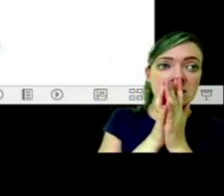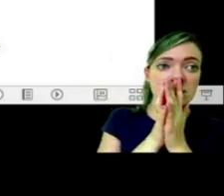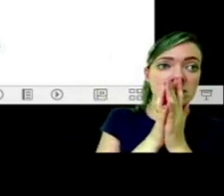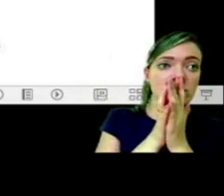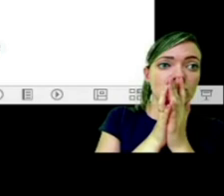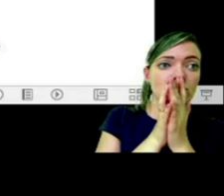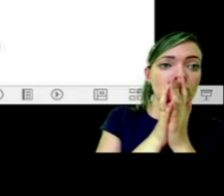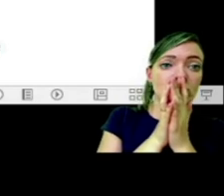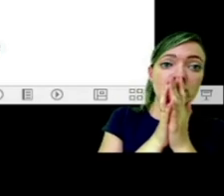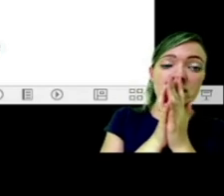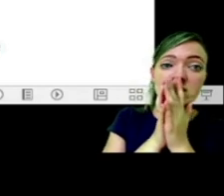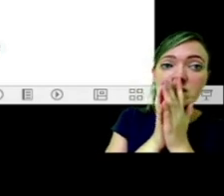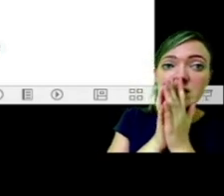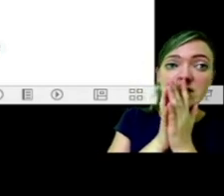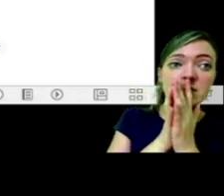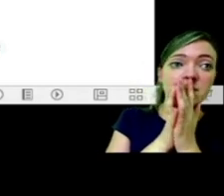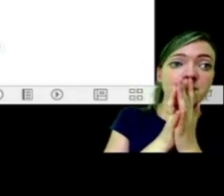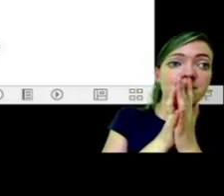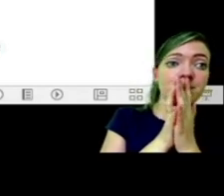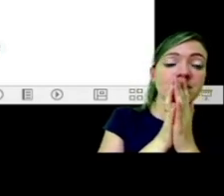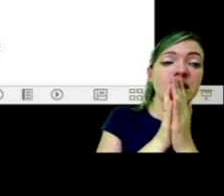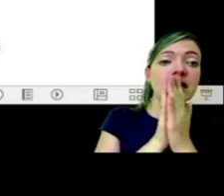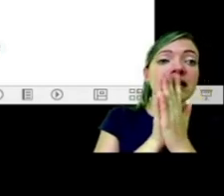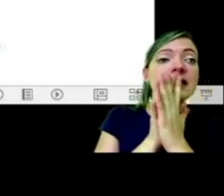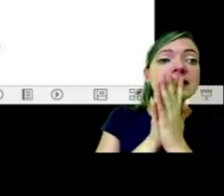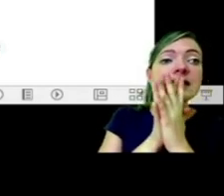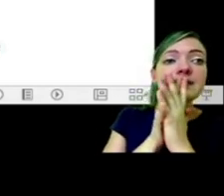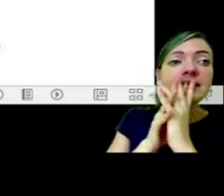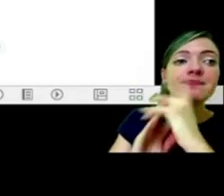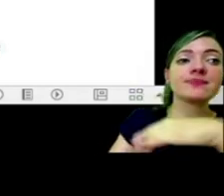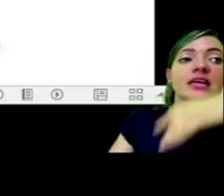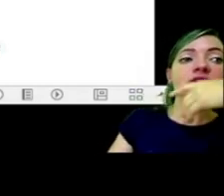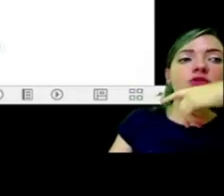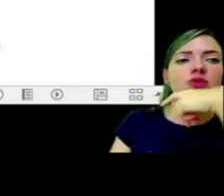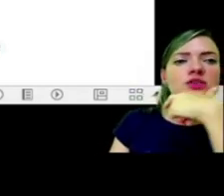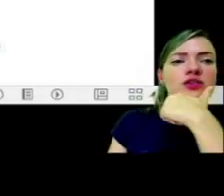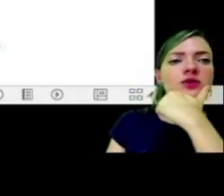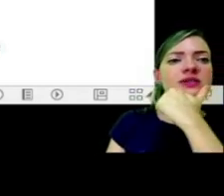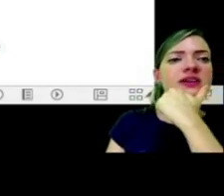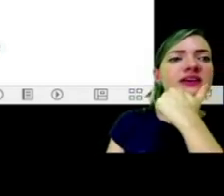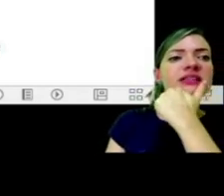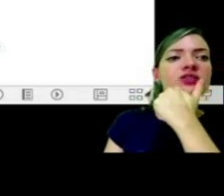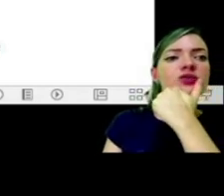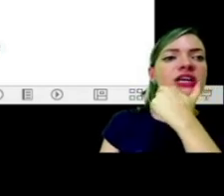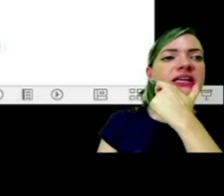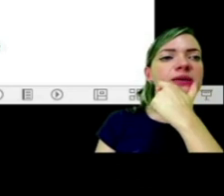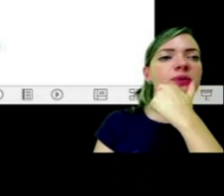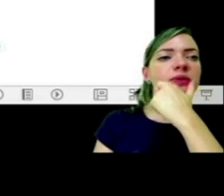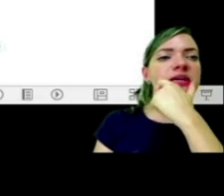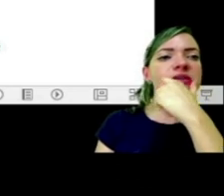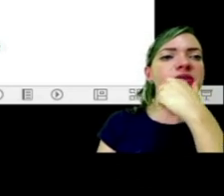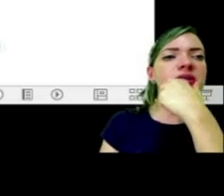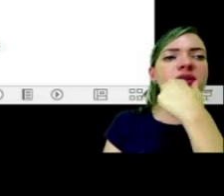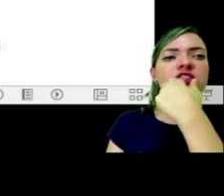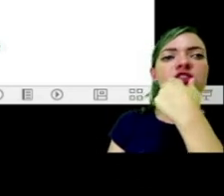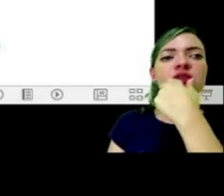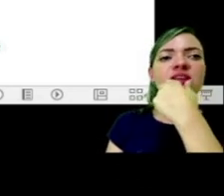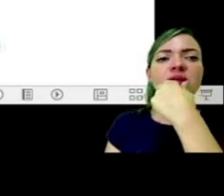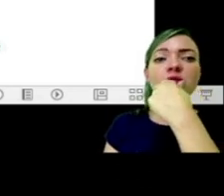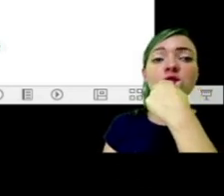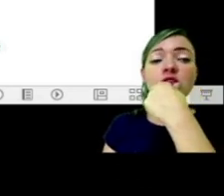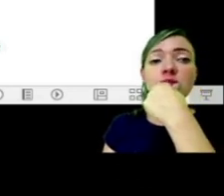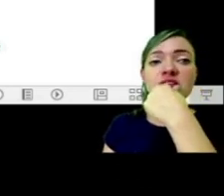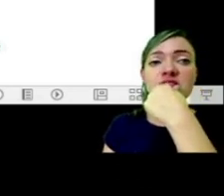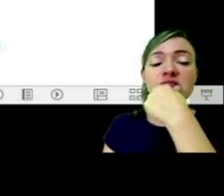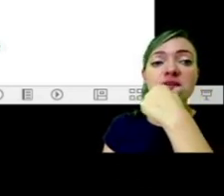Você acha? Ambiente favorável? Letra B. As flutuações observadas sugerem que a população não atingiu